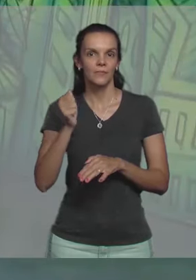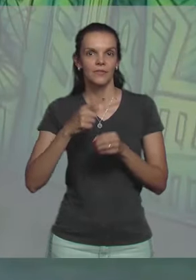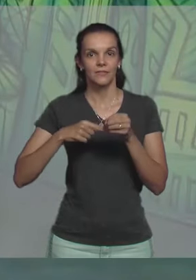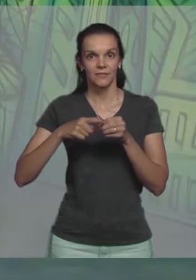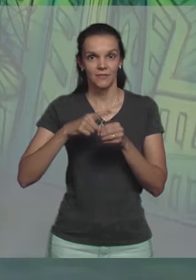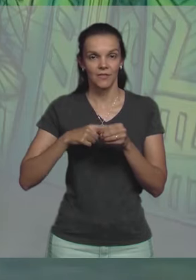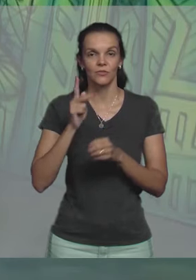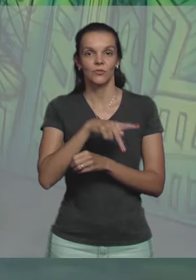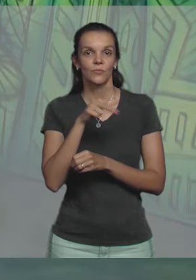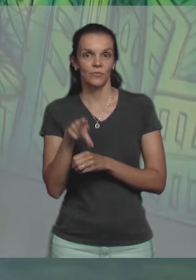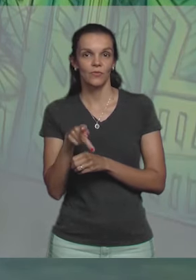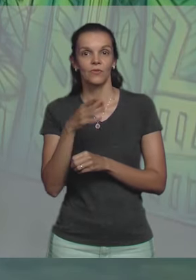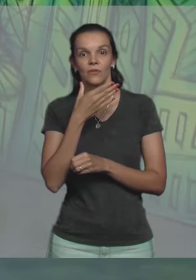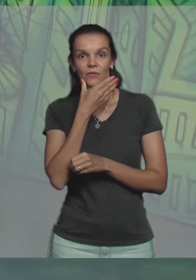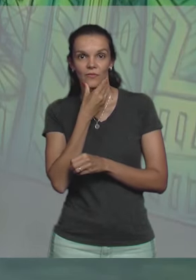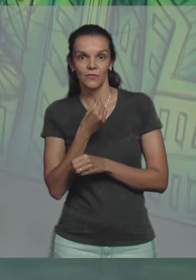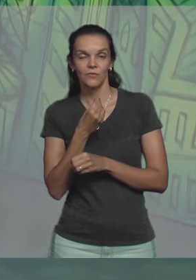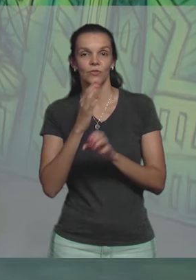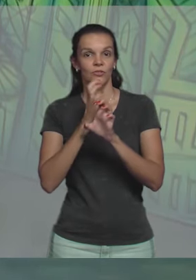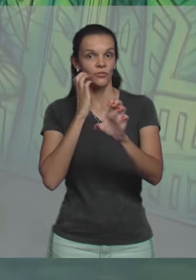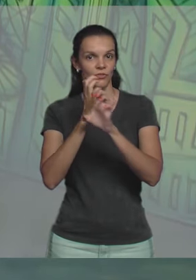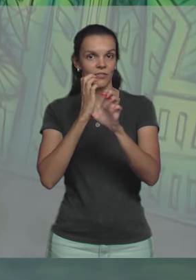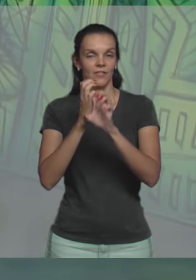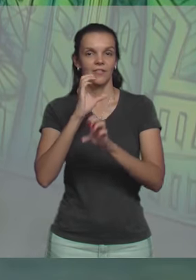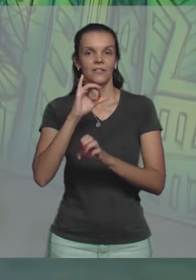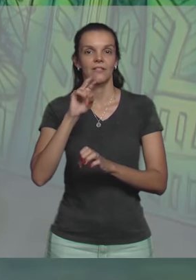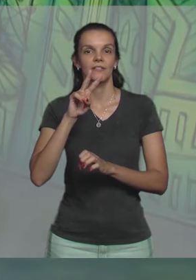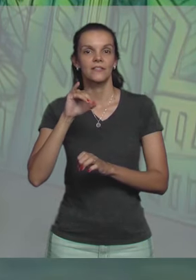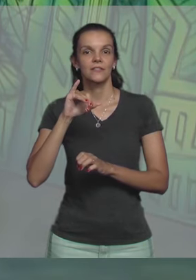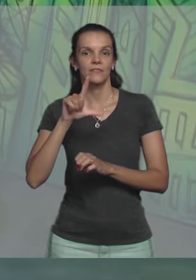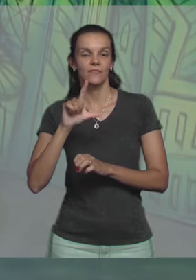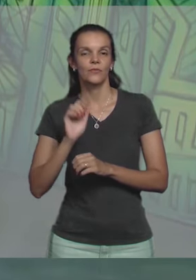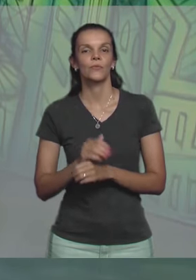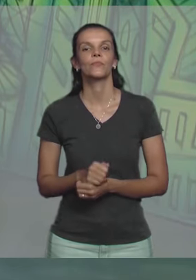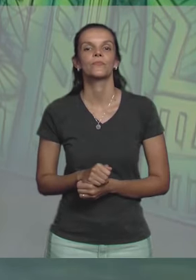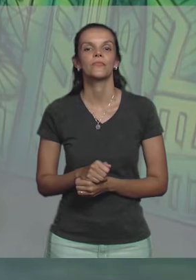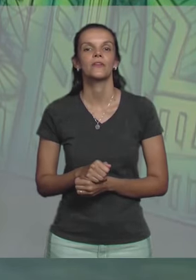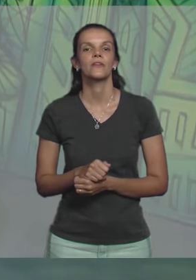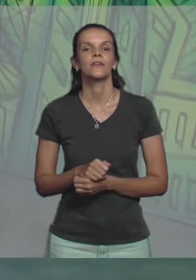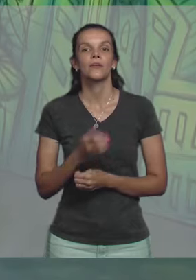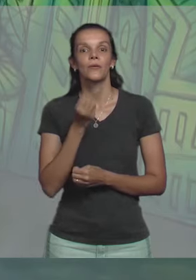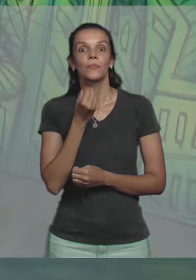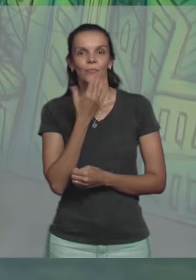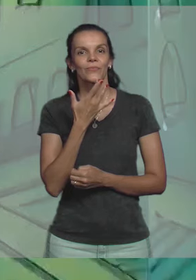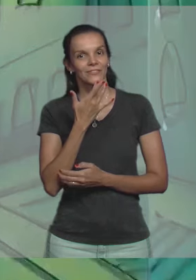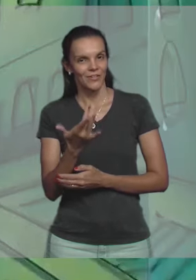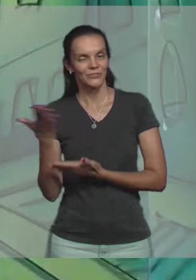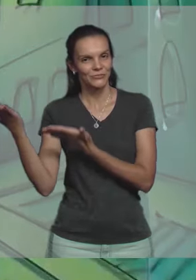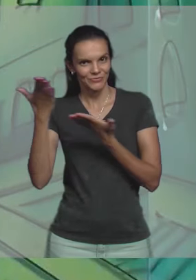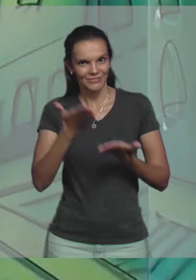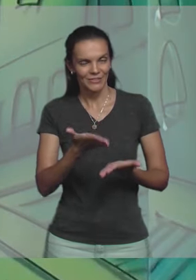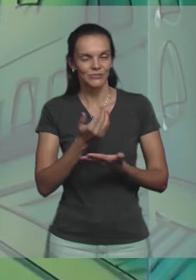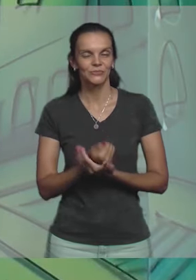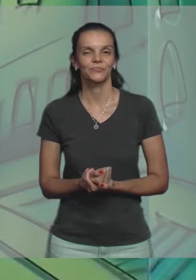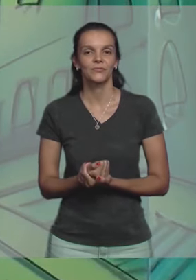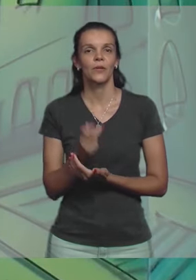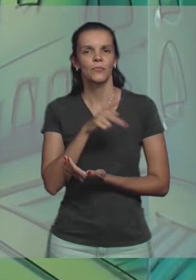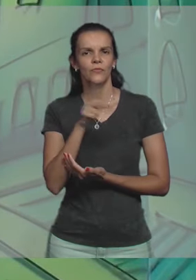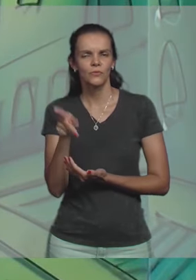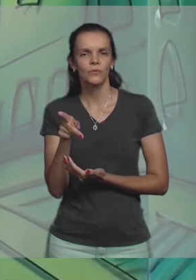de engenharia aqui da Fevale, na Engenharia Civil, o professor Glauber Silveira. Tudo bem, professor? Tudo bem, boa tarde. Professor,